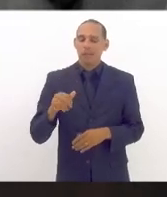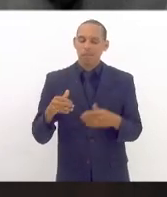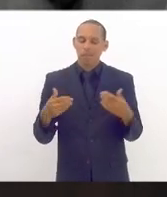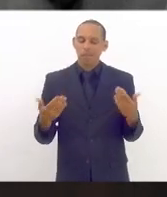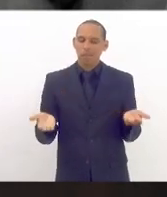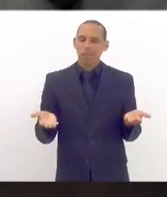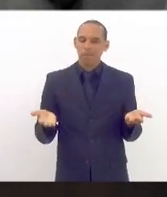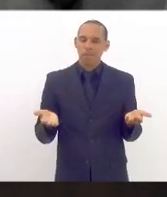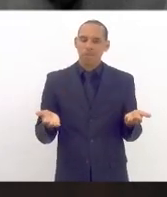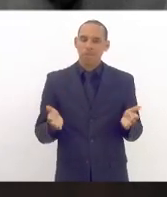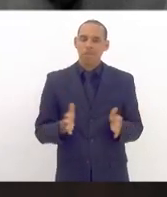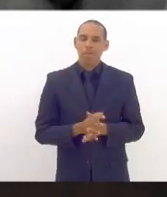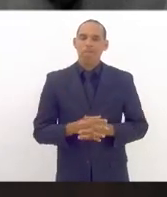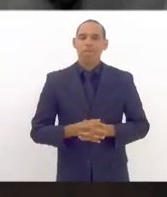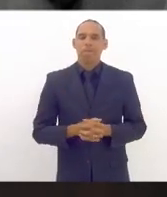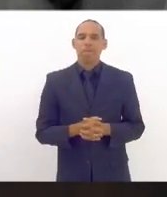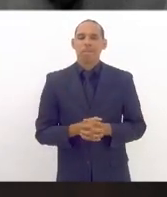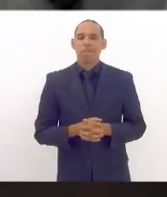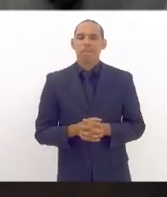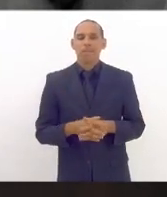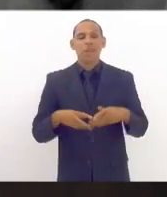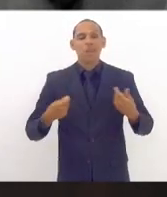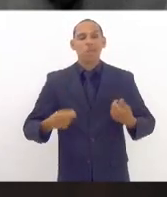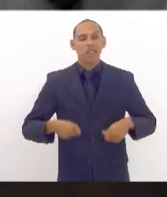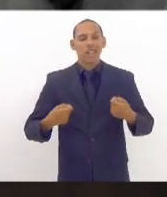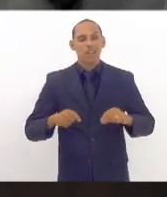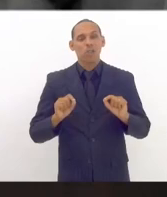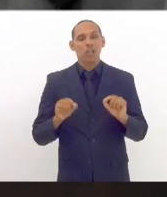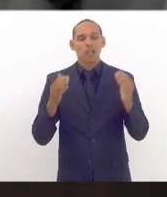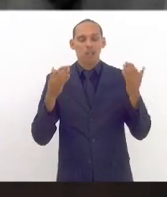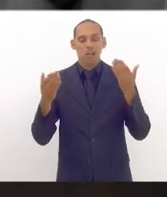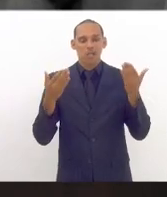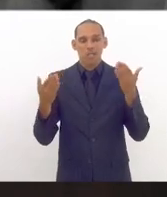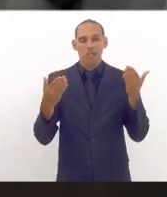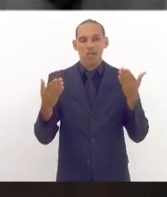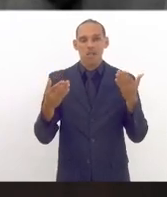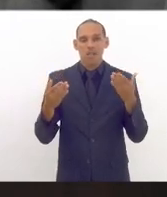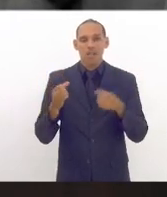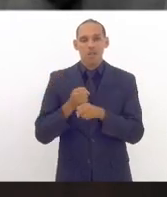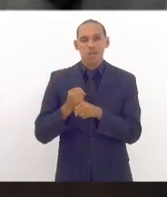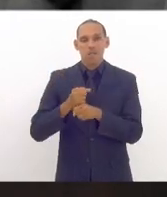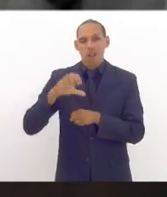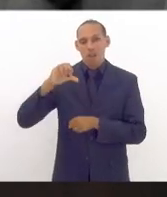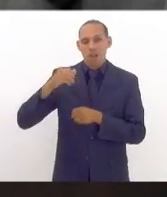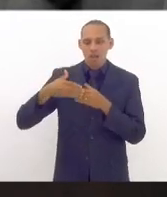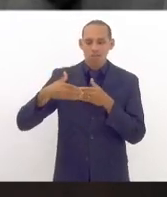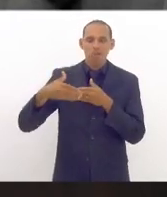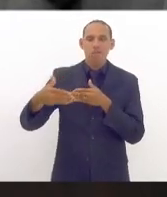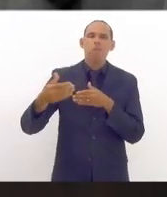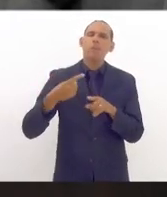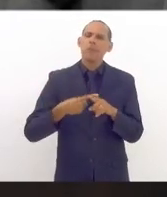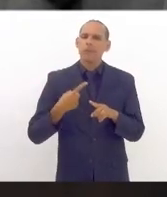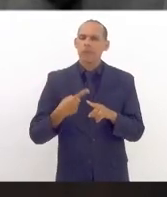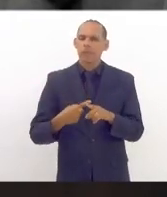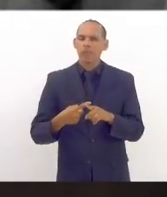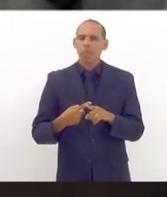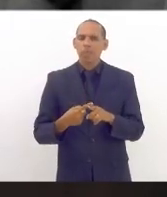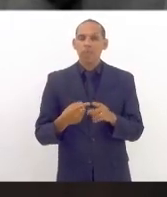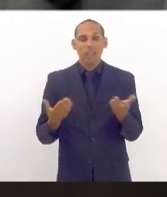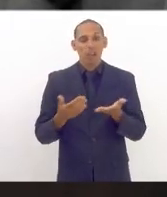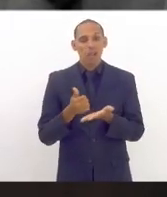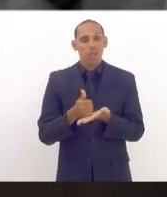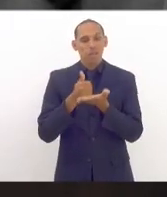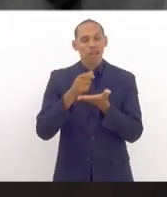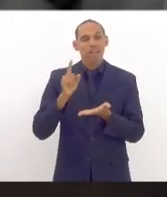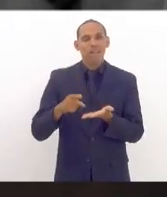isso porque precisa simular os próximos nove anos porque você partiu da base